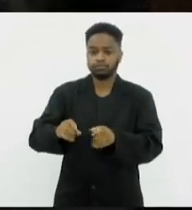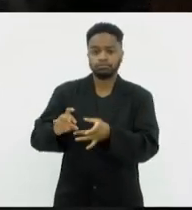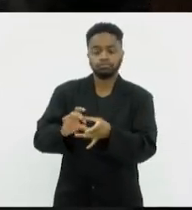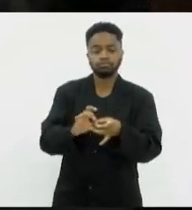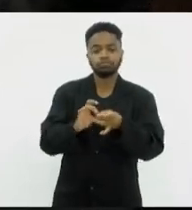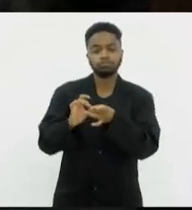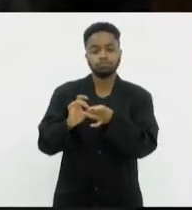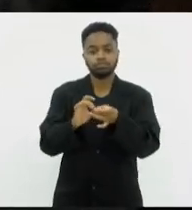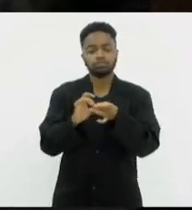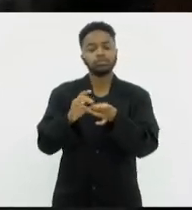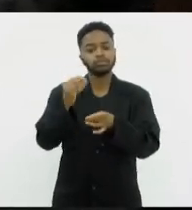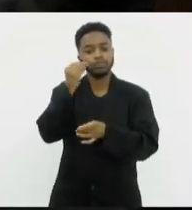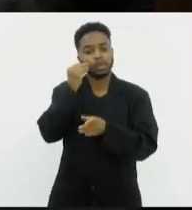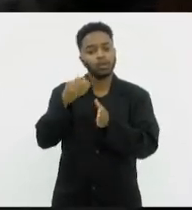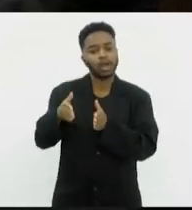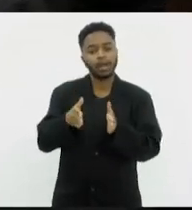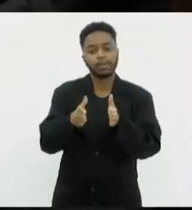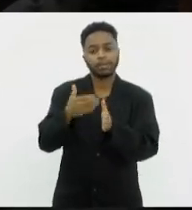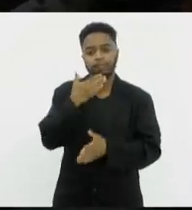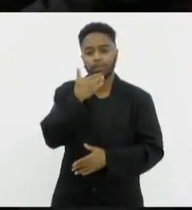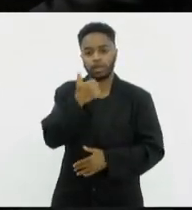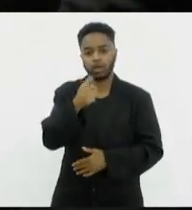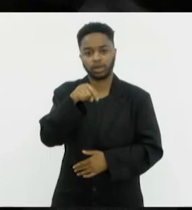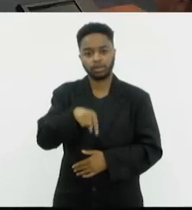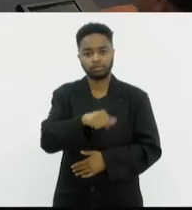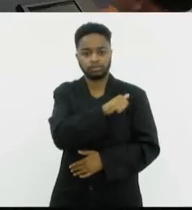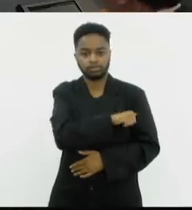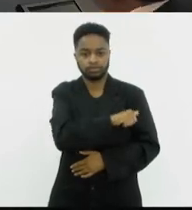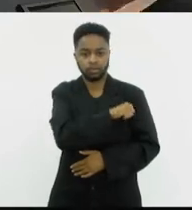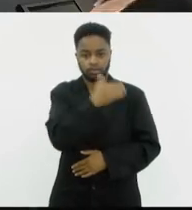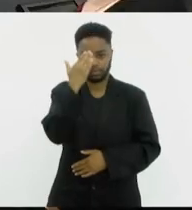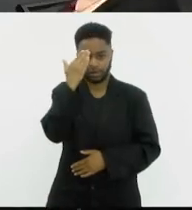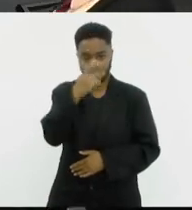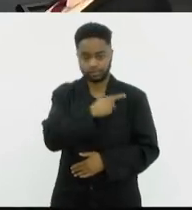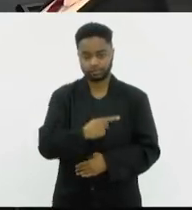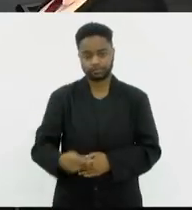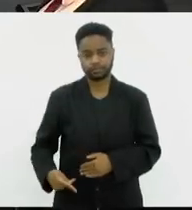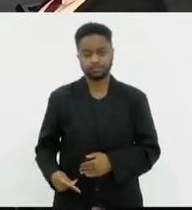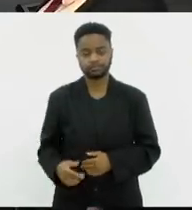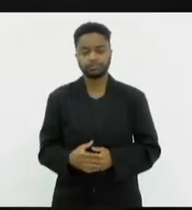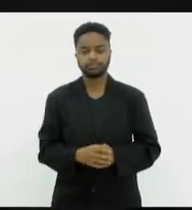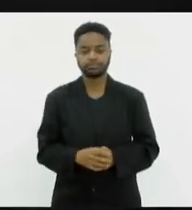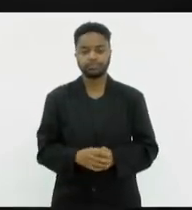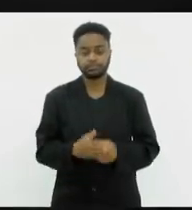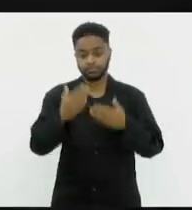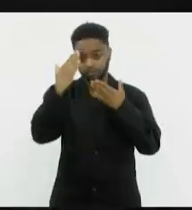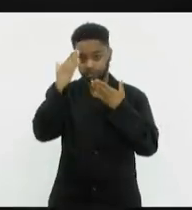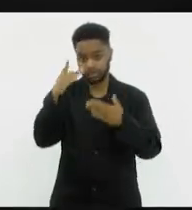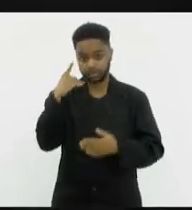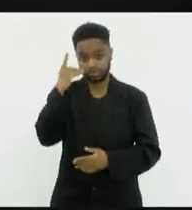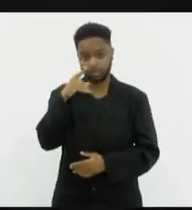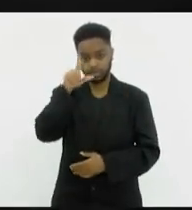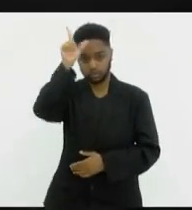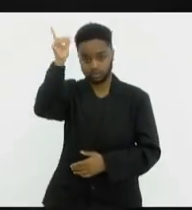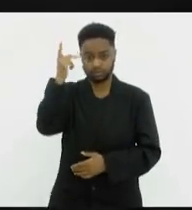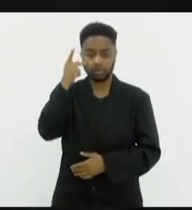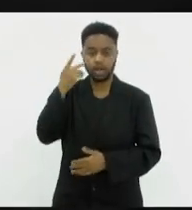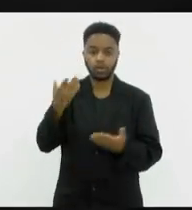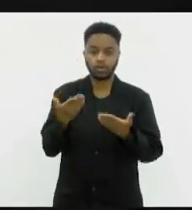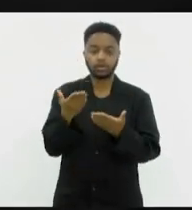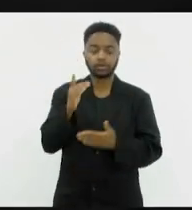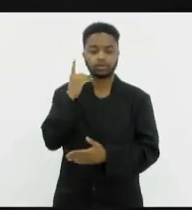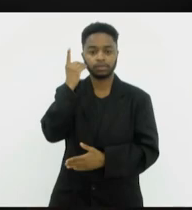irmanados, buscar um caminho melhor para o nosso Estado. Muito obrigado, presidente. Obrigado, deputado Luiz Paulo. Deputado Marina, do